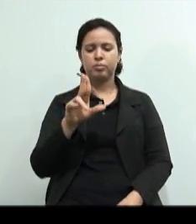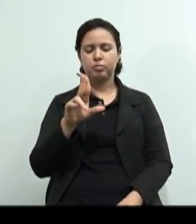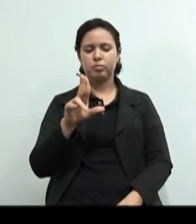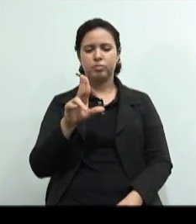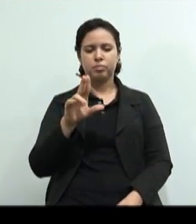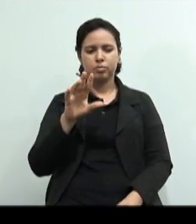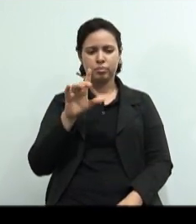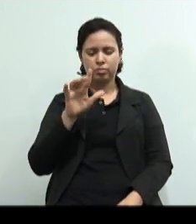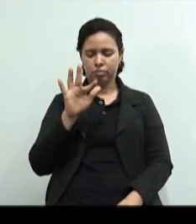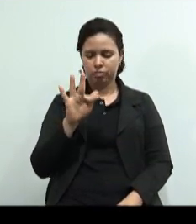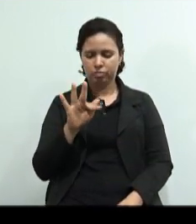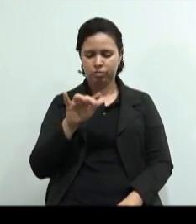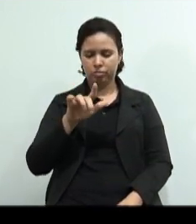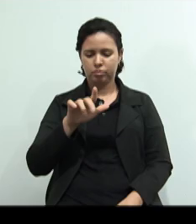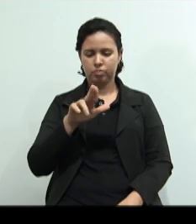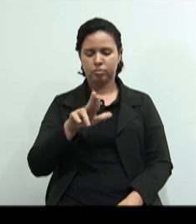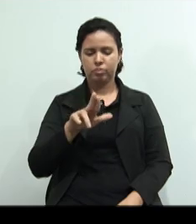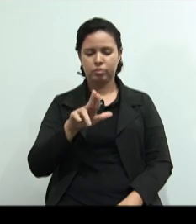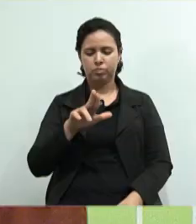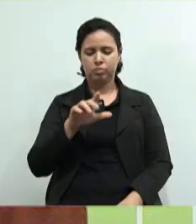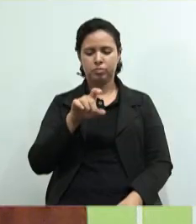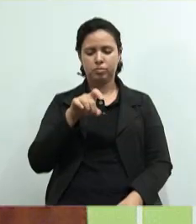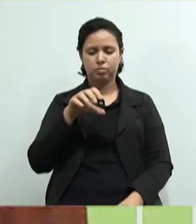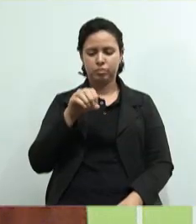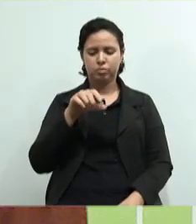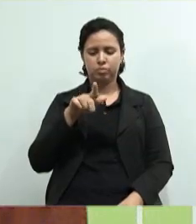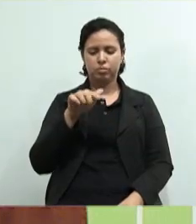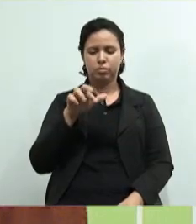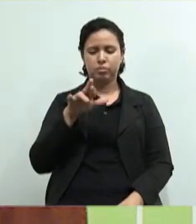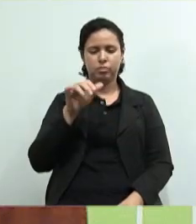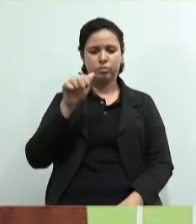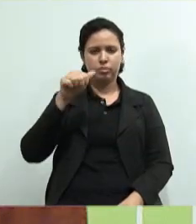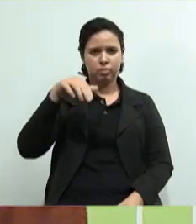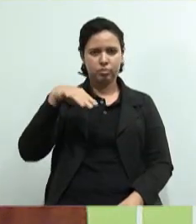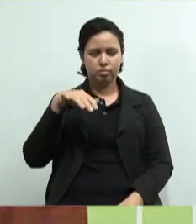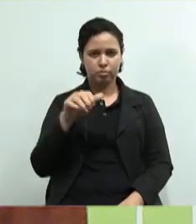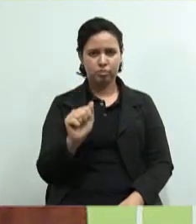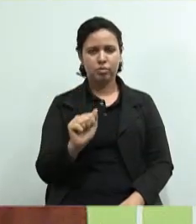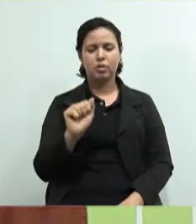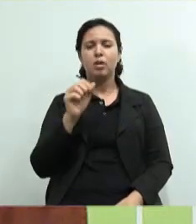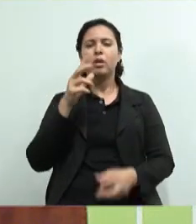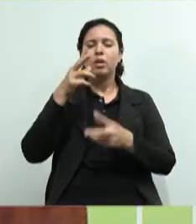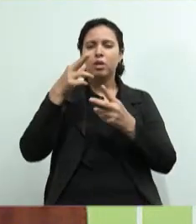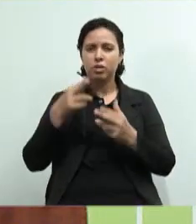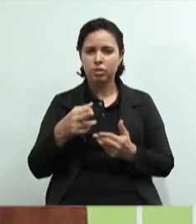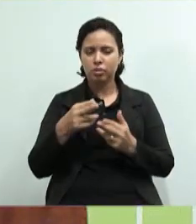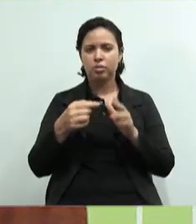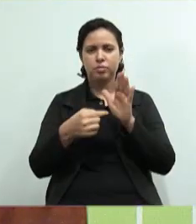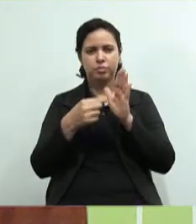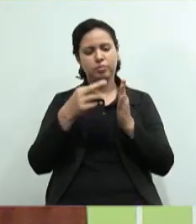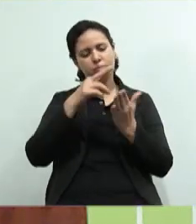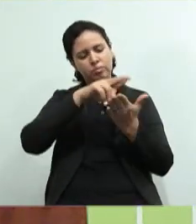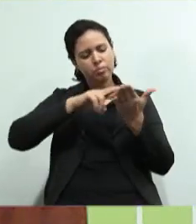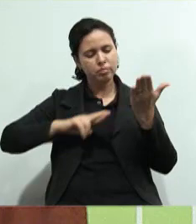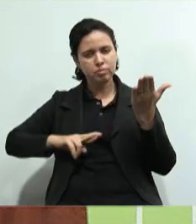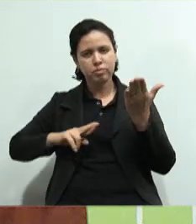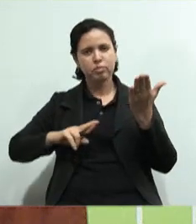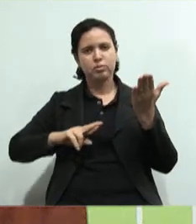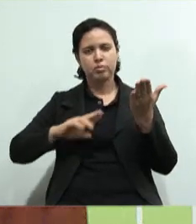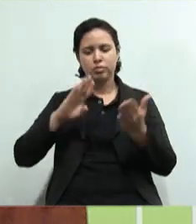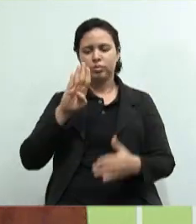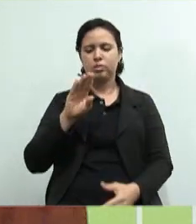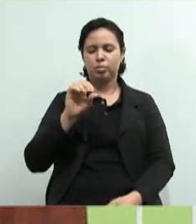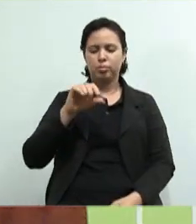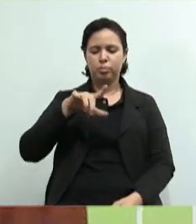fosse uma receita de bolo, né? Seria um passo a passo a ser seguido, só que não está escrito. Ele